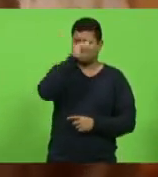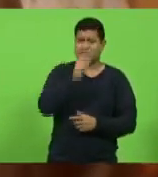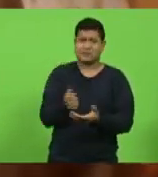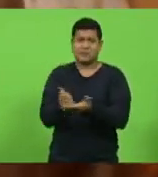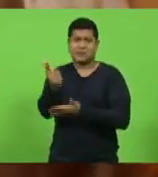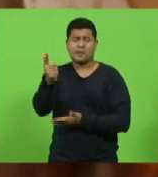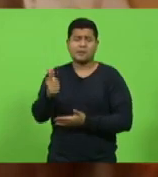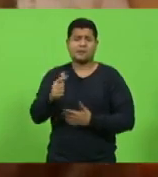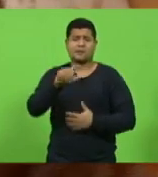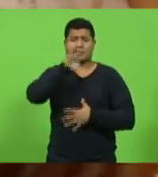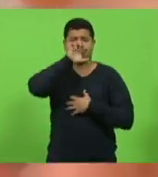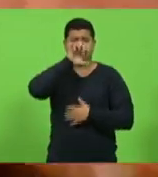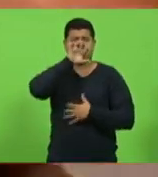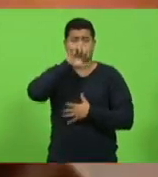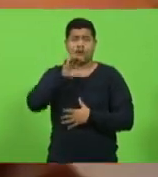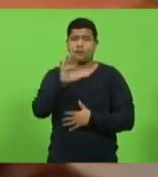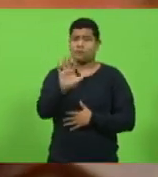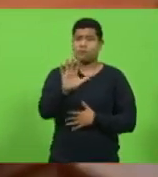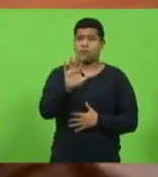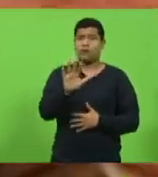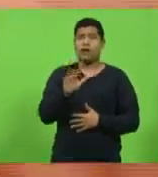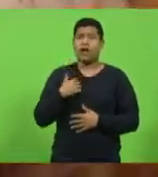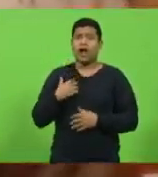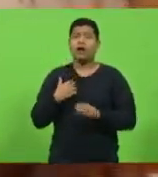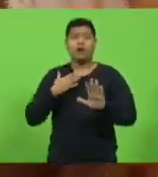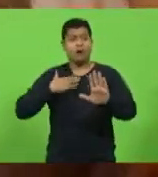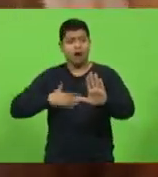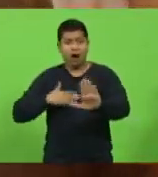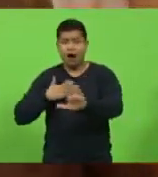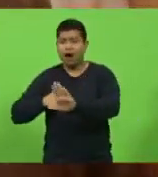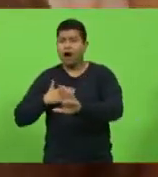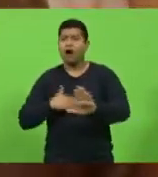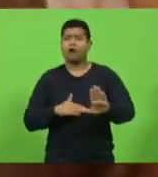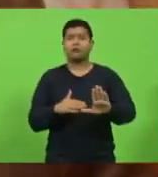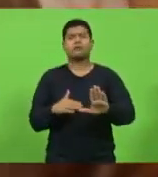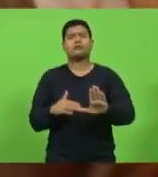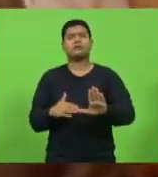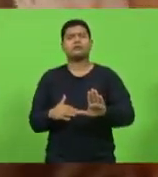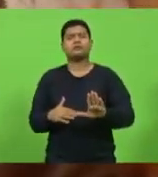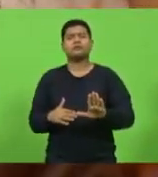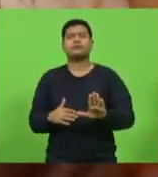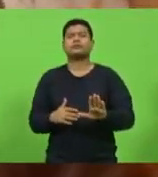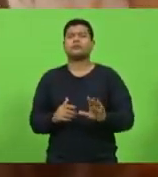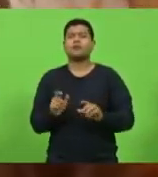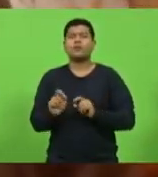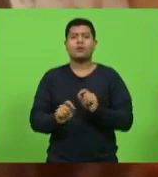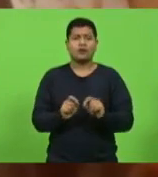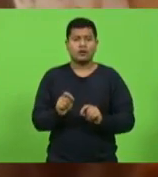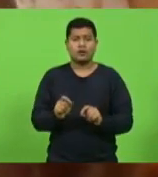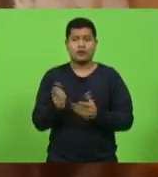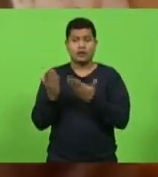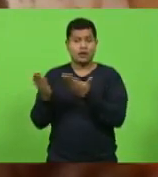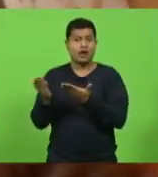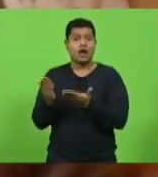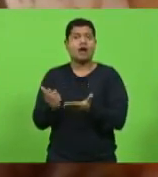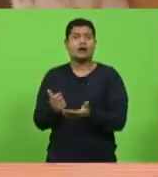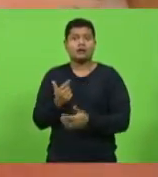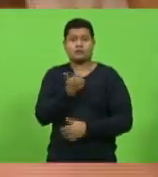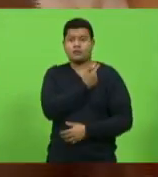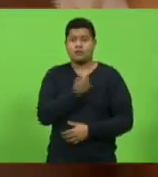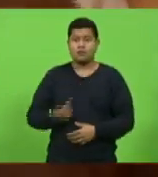respiradores, mas tranquilizaram a população, informando que o governo efetuava